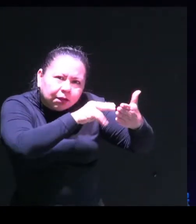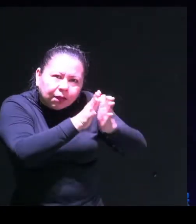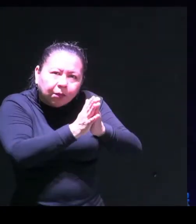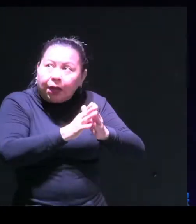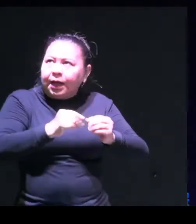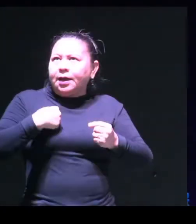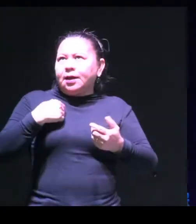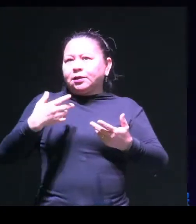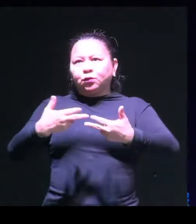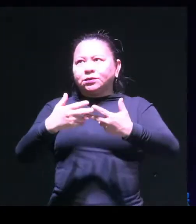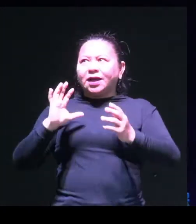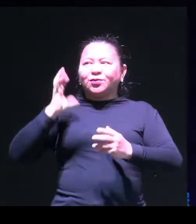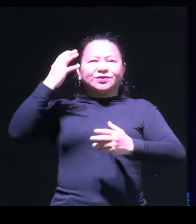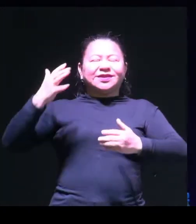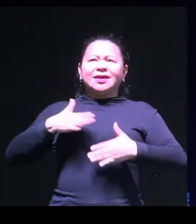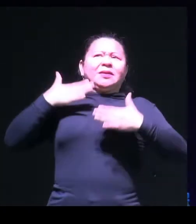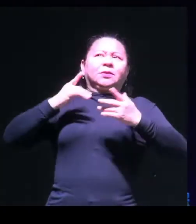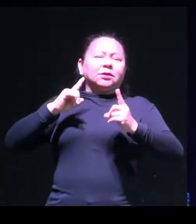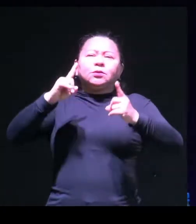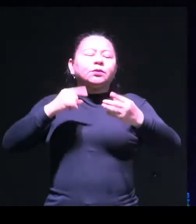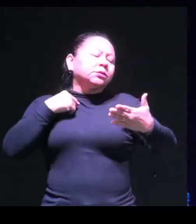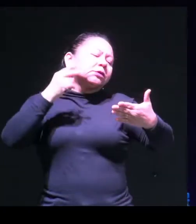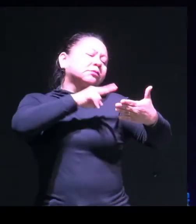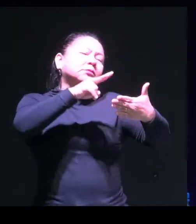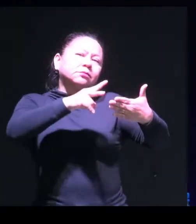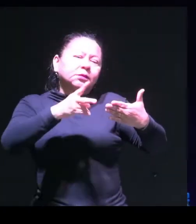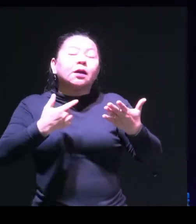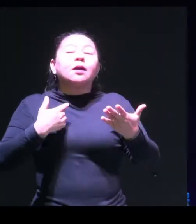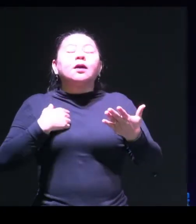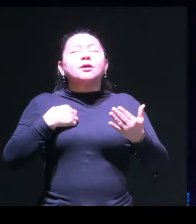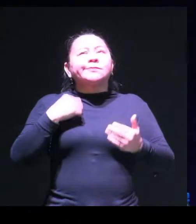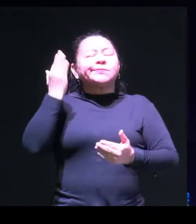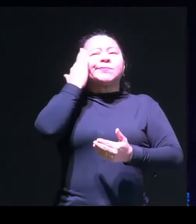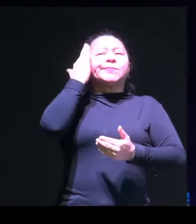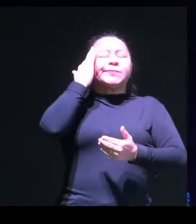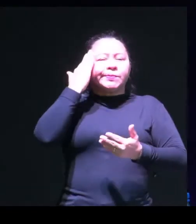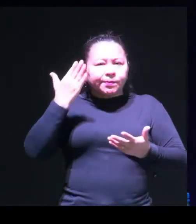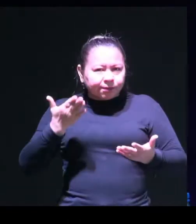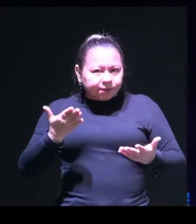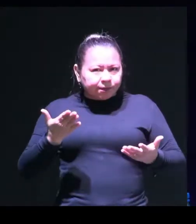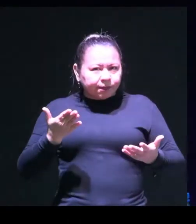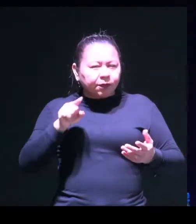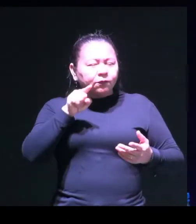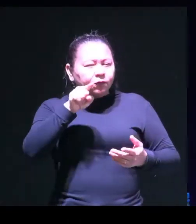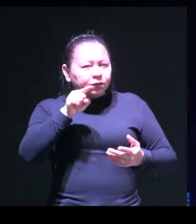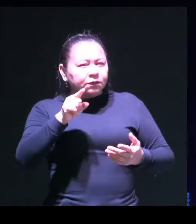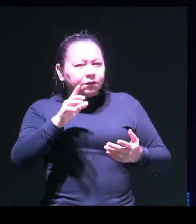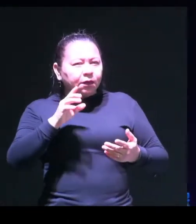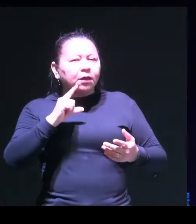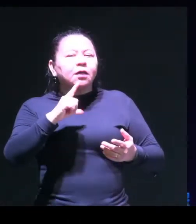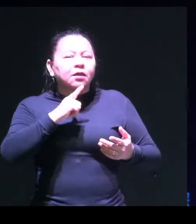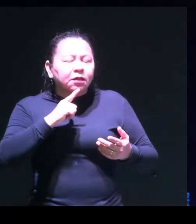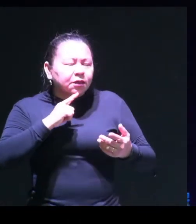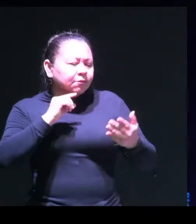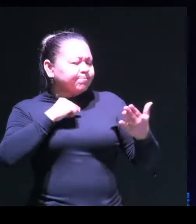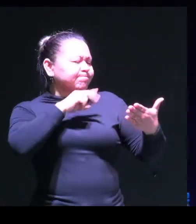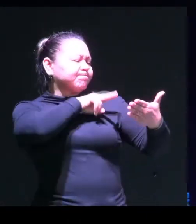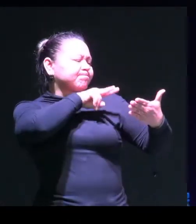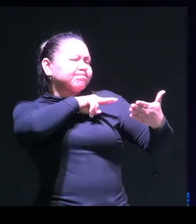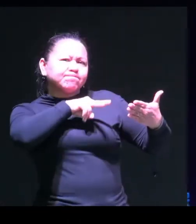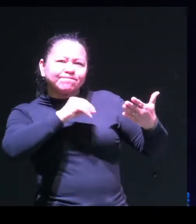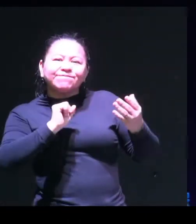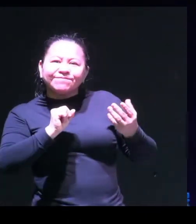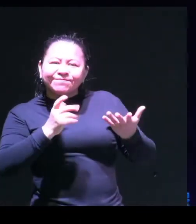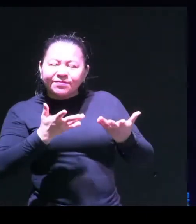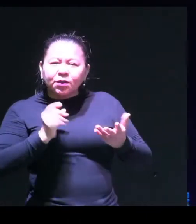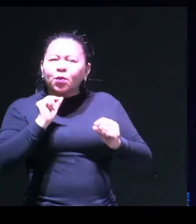surpresa. É muito importante você chegar a uma conclusão. que você tirou com revelação de Deus e com pesquisas